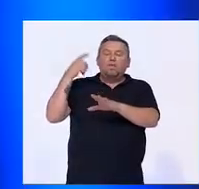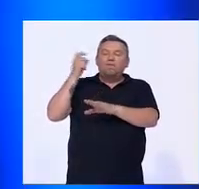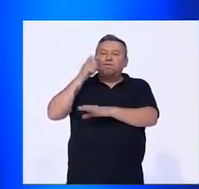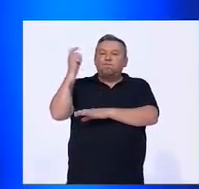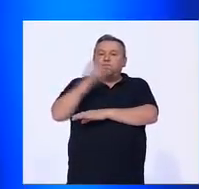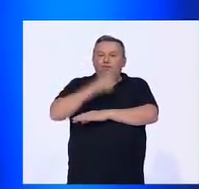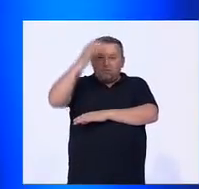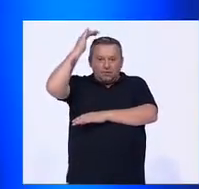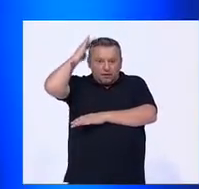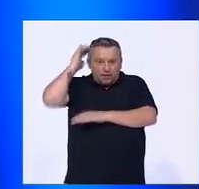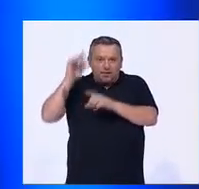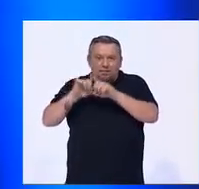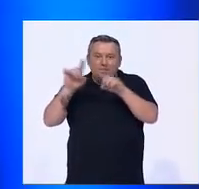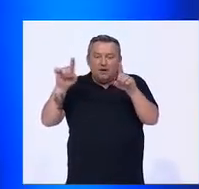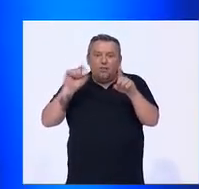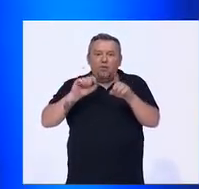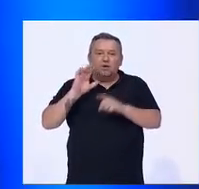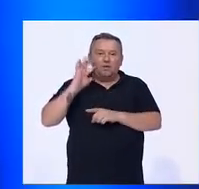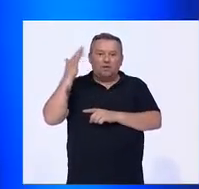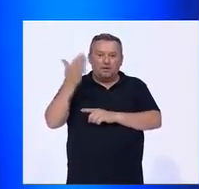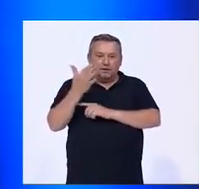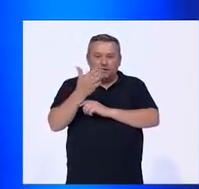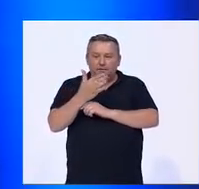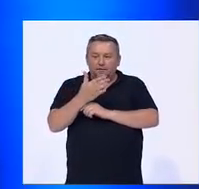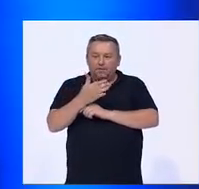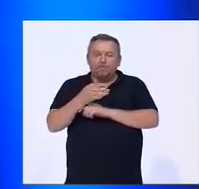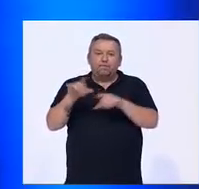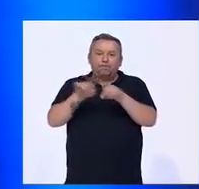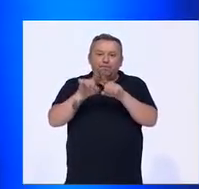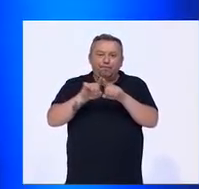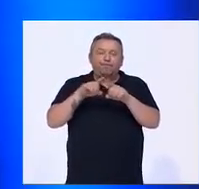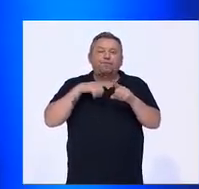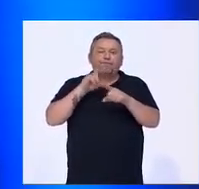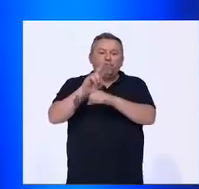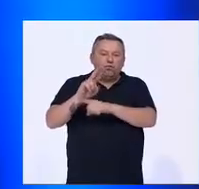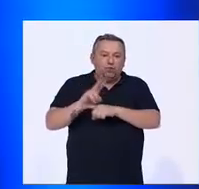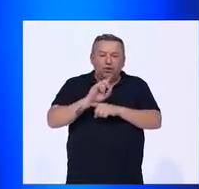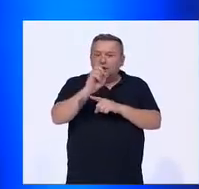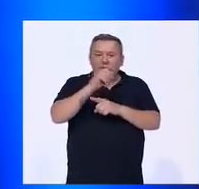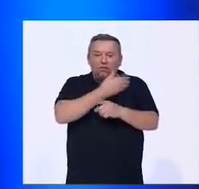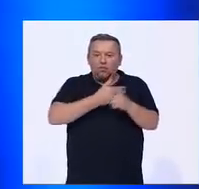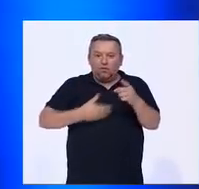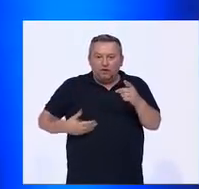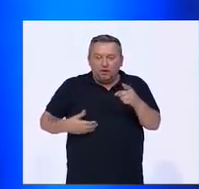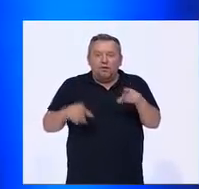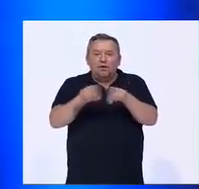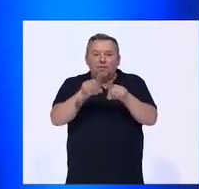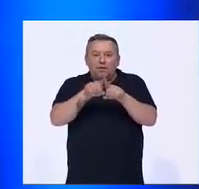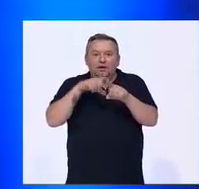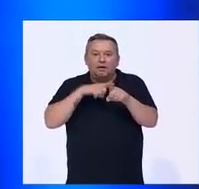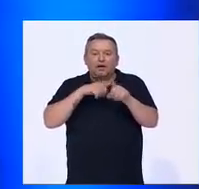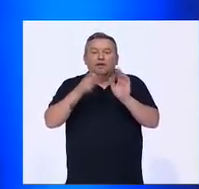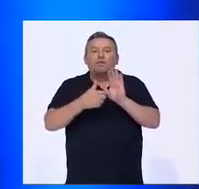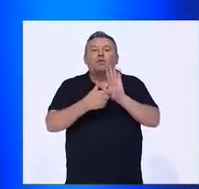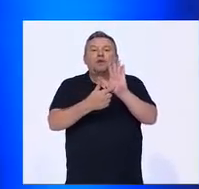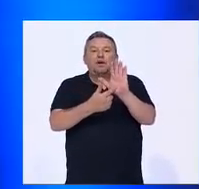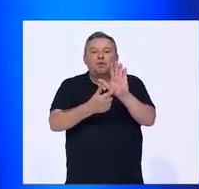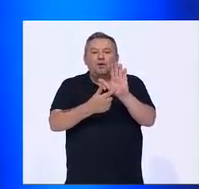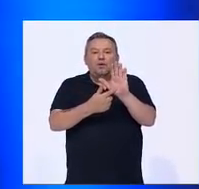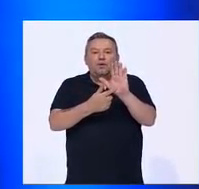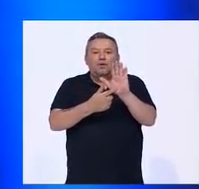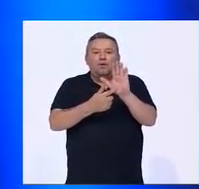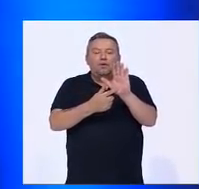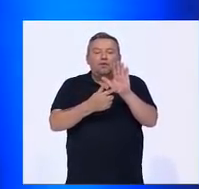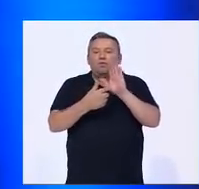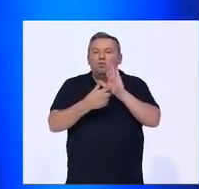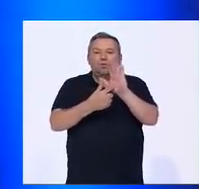E olha, Mariana, e mais uma. Eu acho que as organizações não governamentais internacionais, como o Greenpeace, por exemplo, deveria ter se manifestado. Não se manifestou